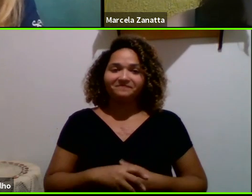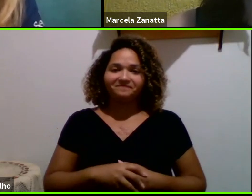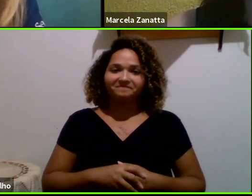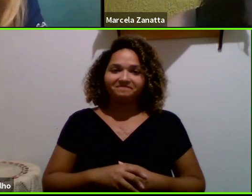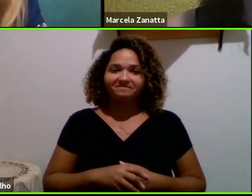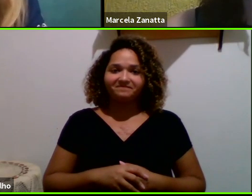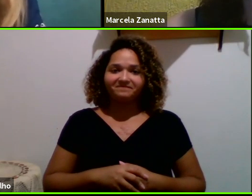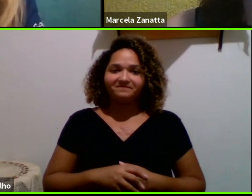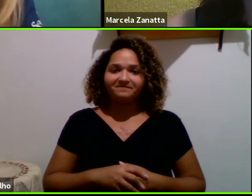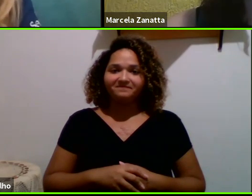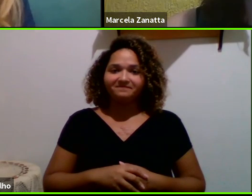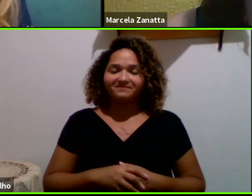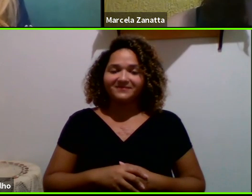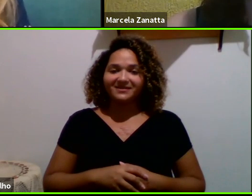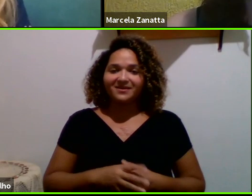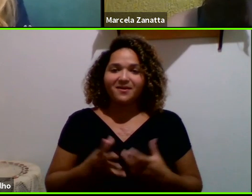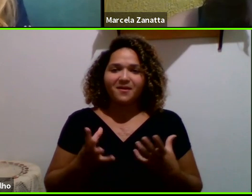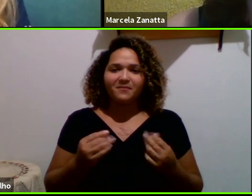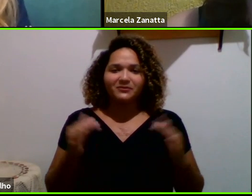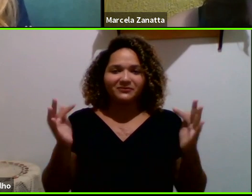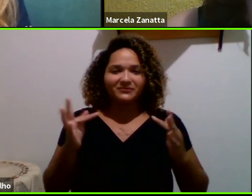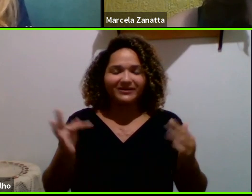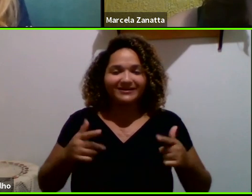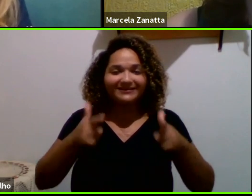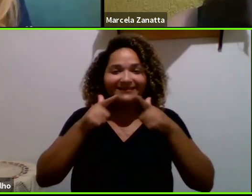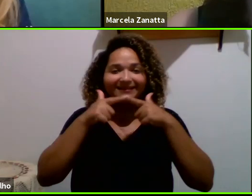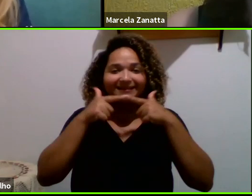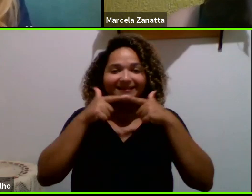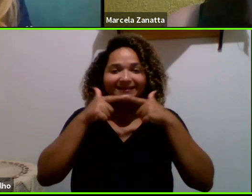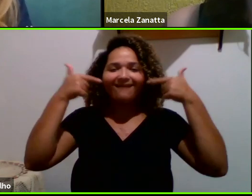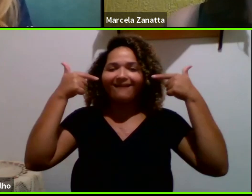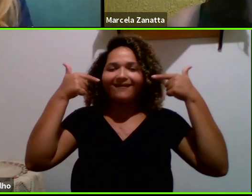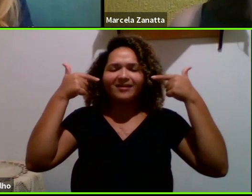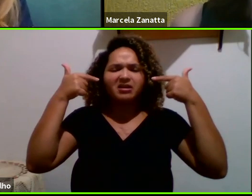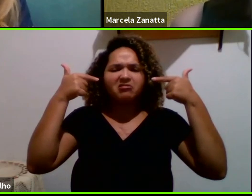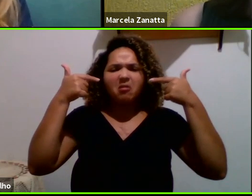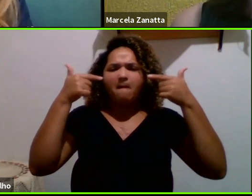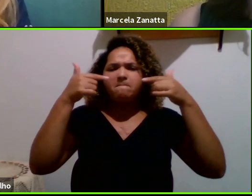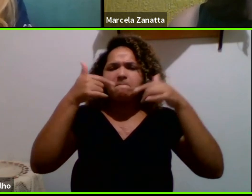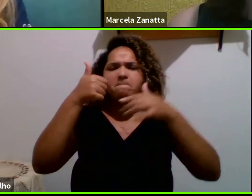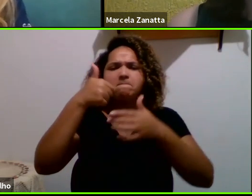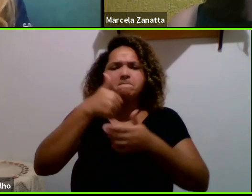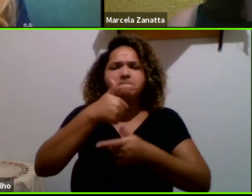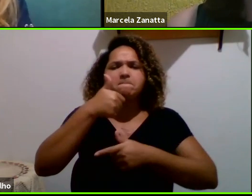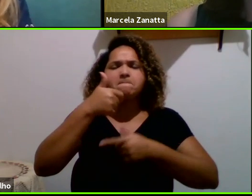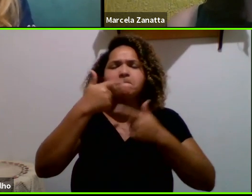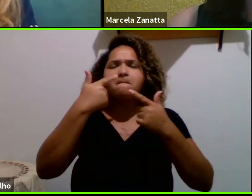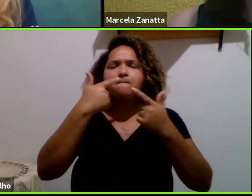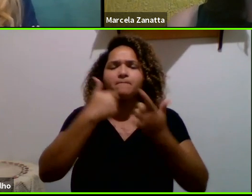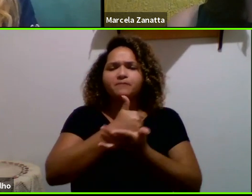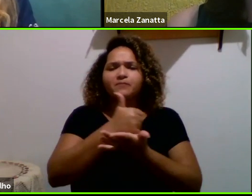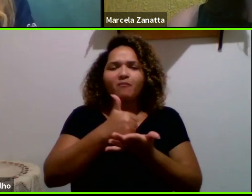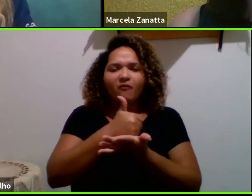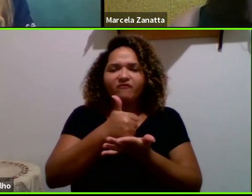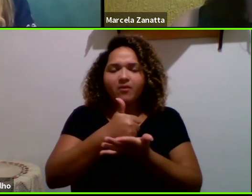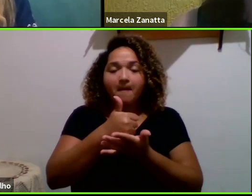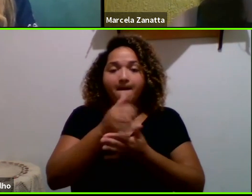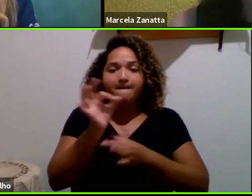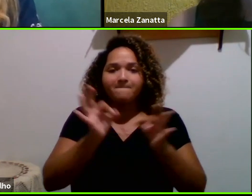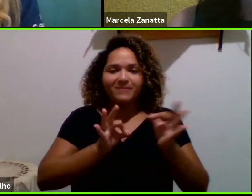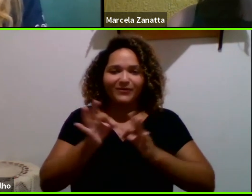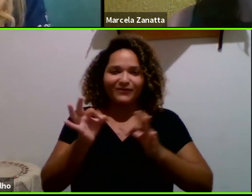ela é dona de uma simpatia e de uma competência imensurável na assistência obstétrica. É a